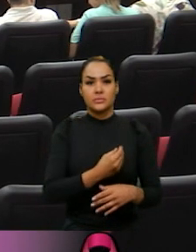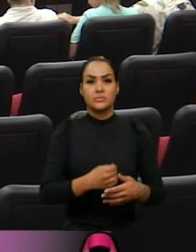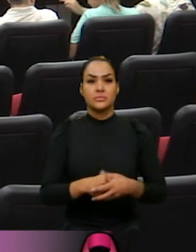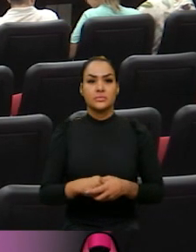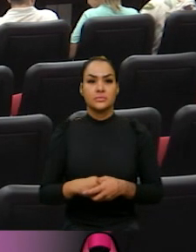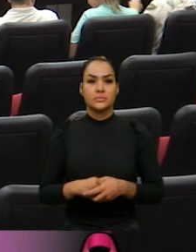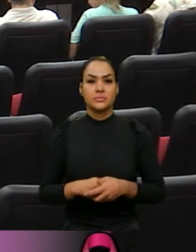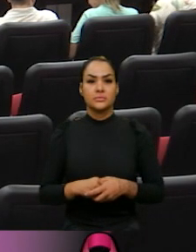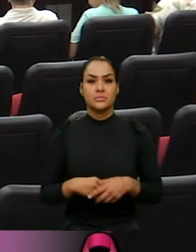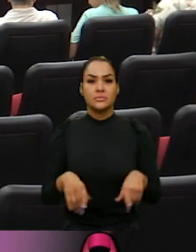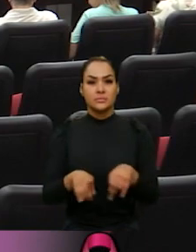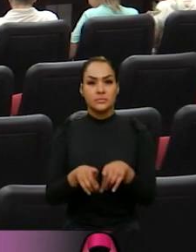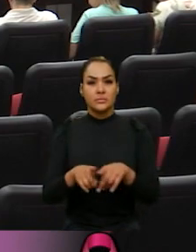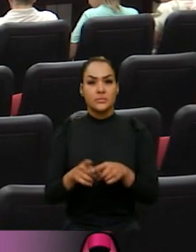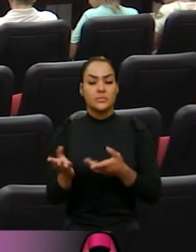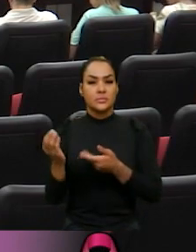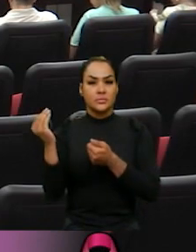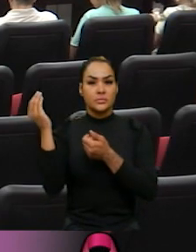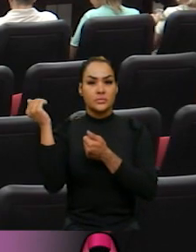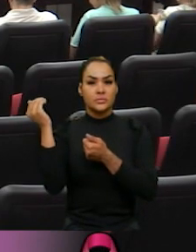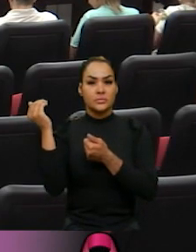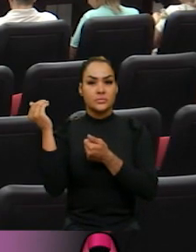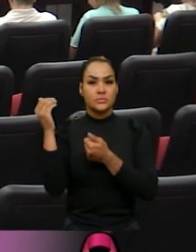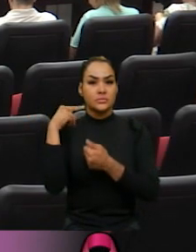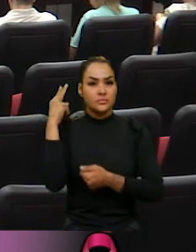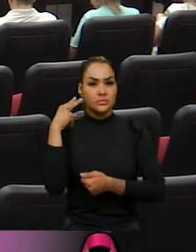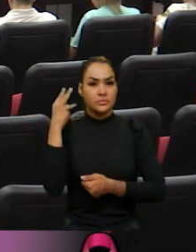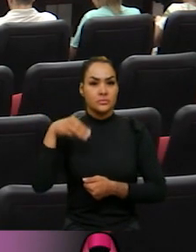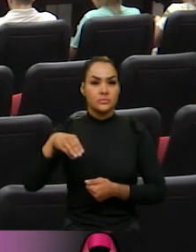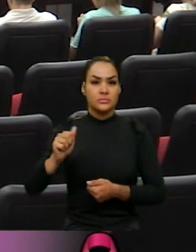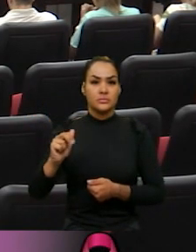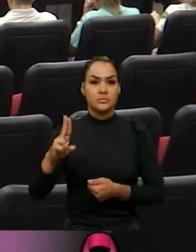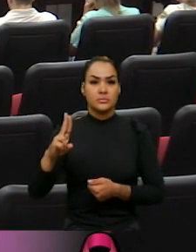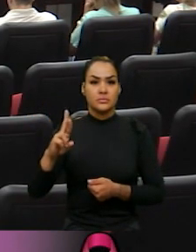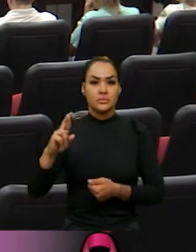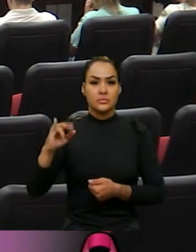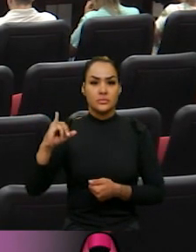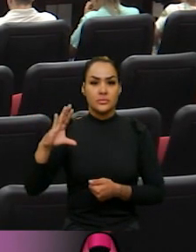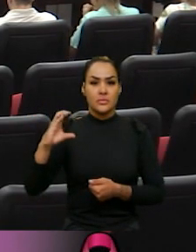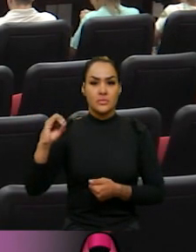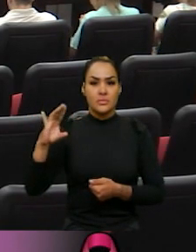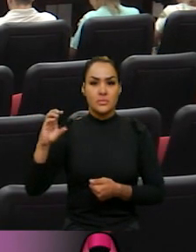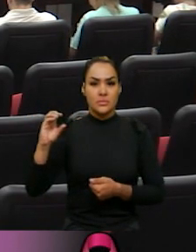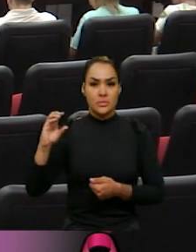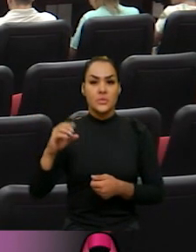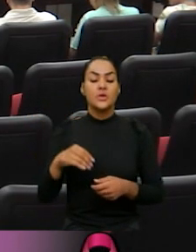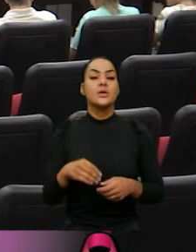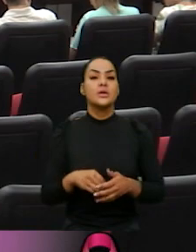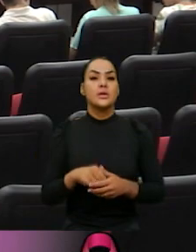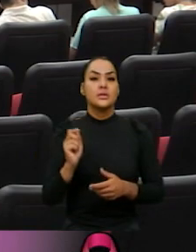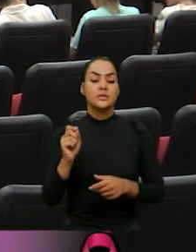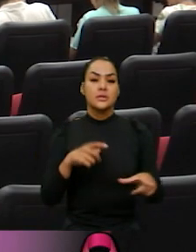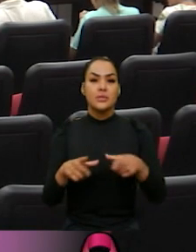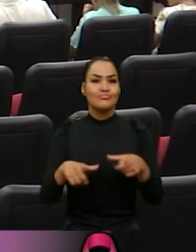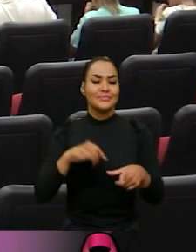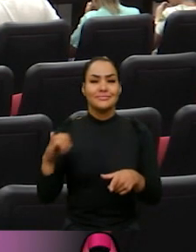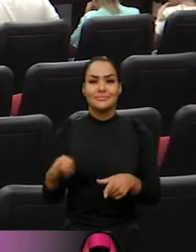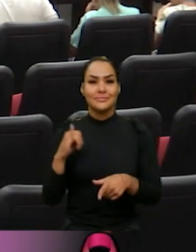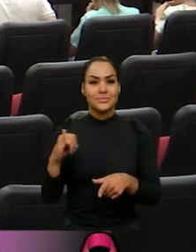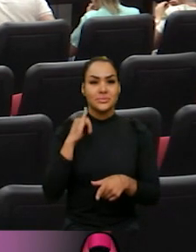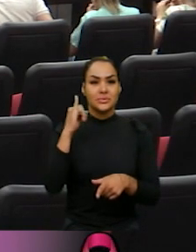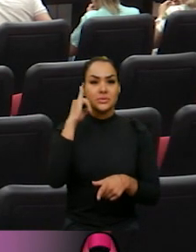Bem-Estar. Enfim, todas essas atividades são indispensáveis na vida. A